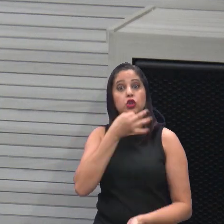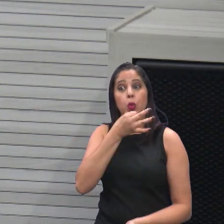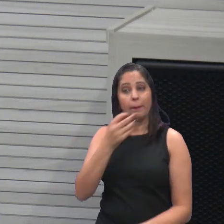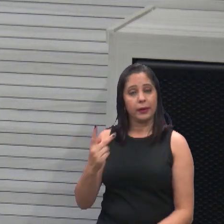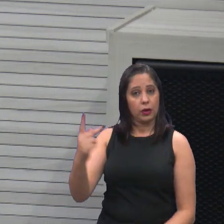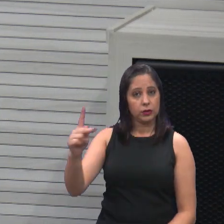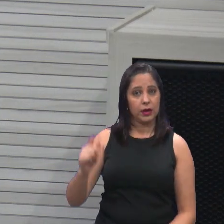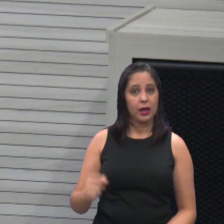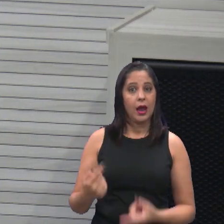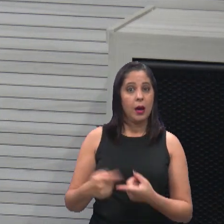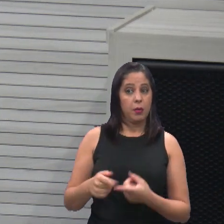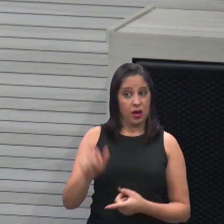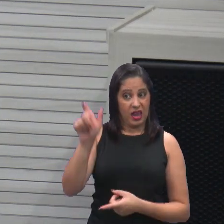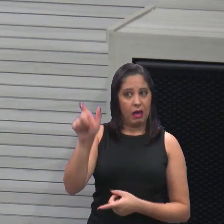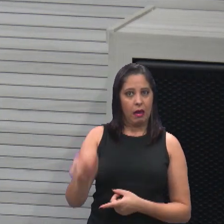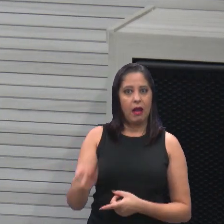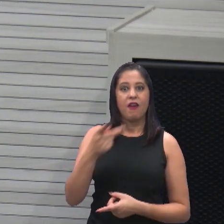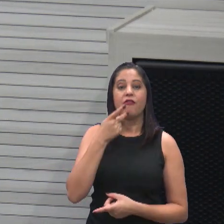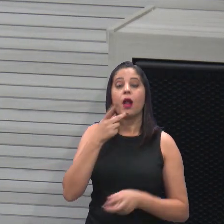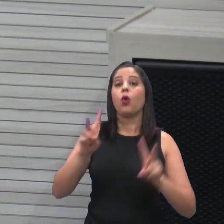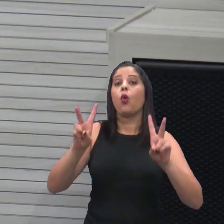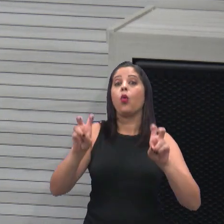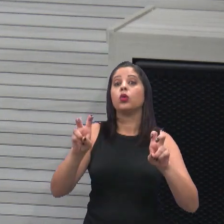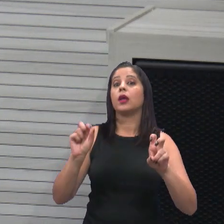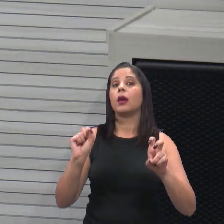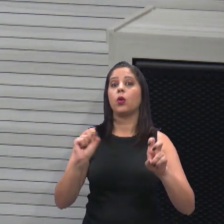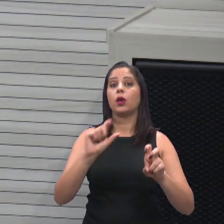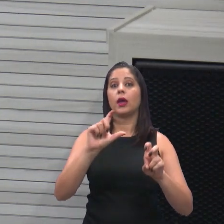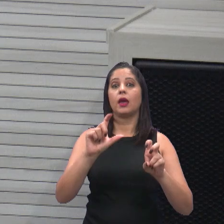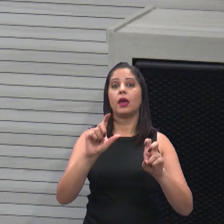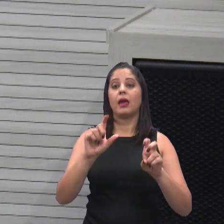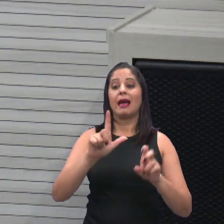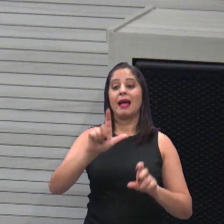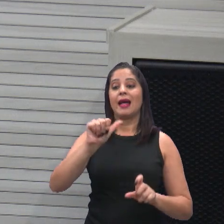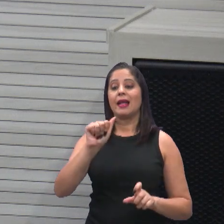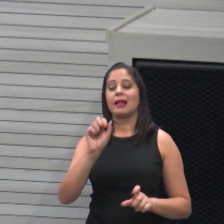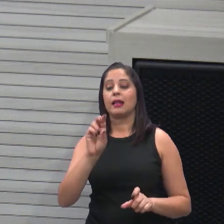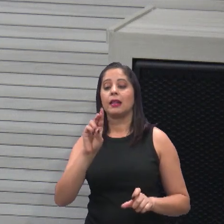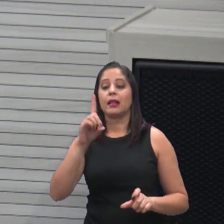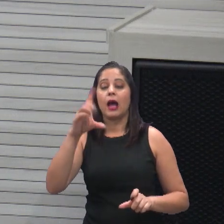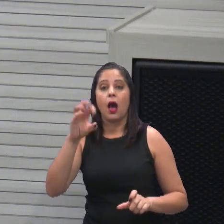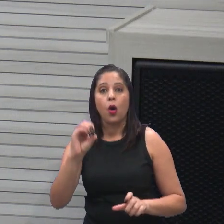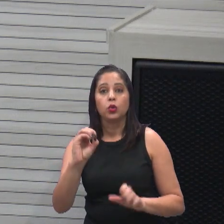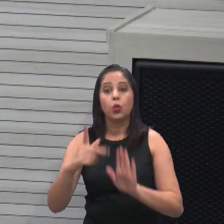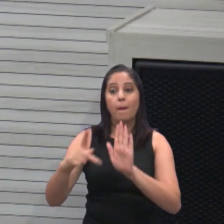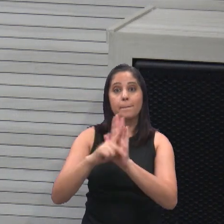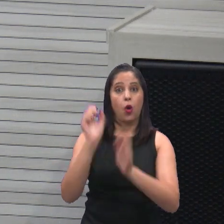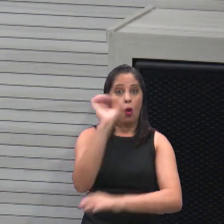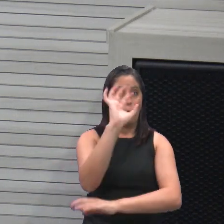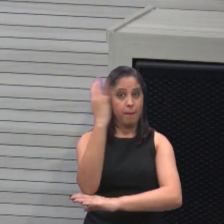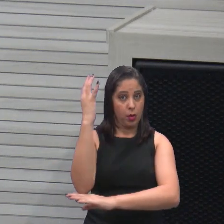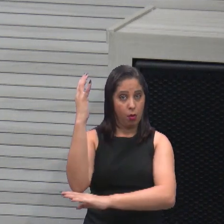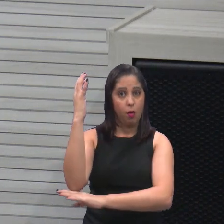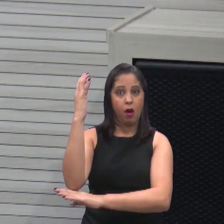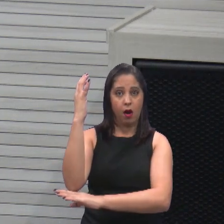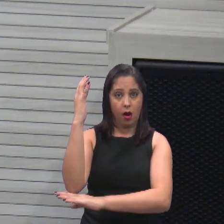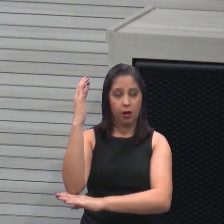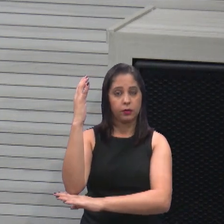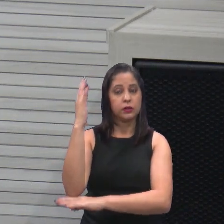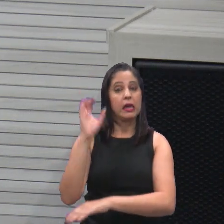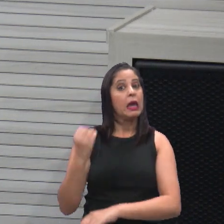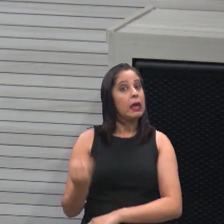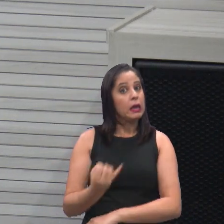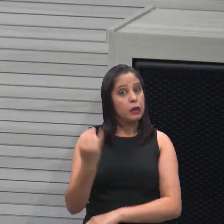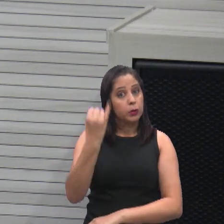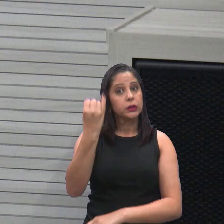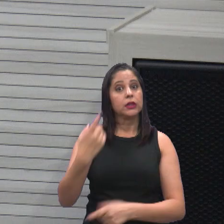questão do laudo das árvores, né? Isso é importantíssimo, até para manter a transparência do trabalho técnico que tem